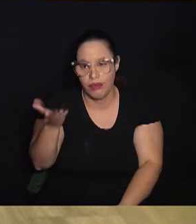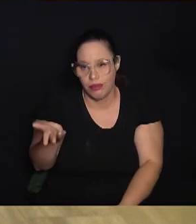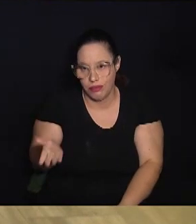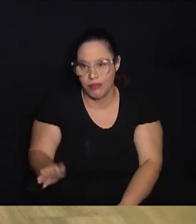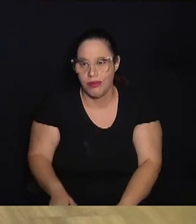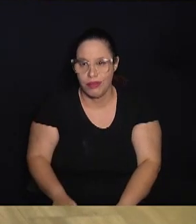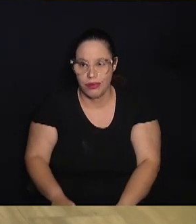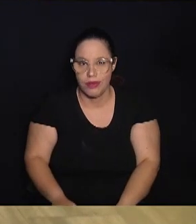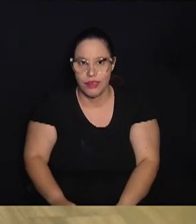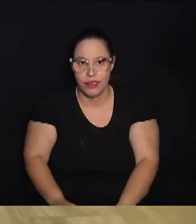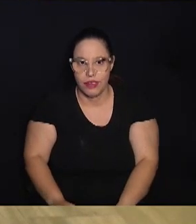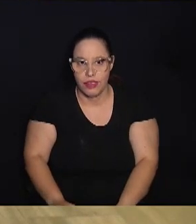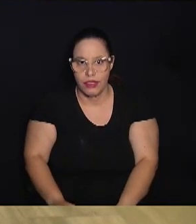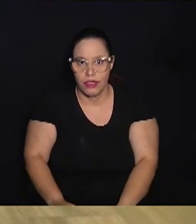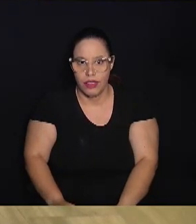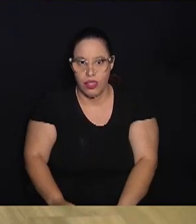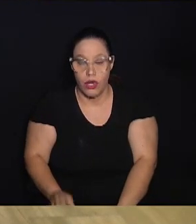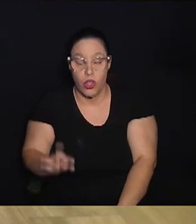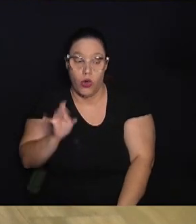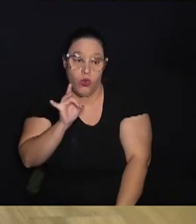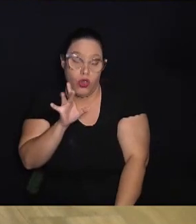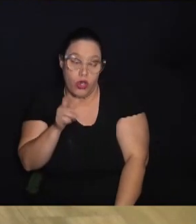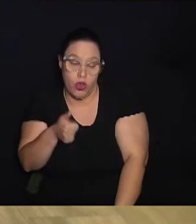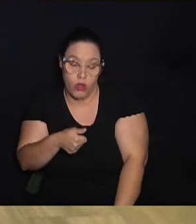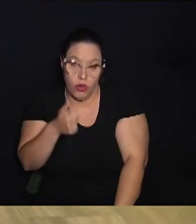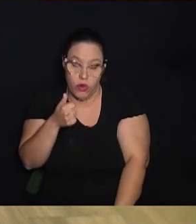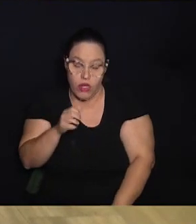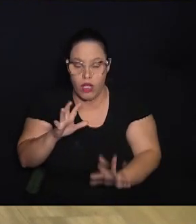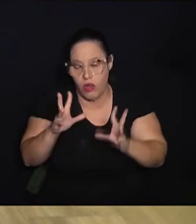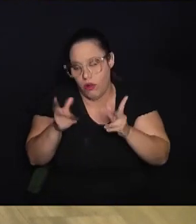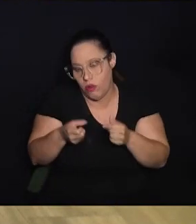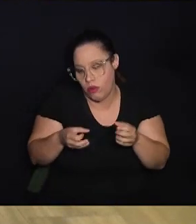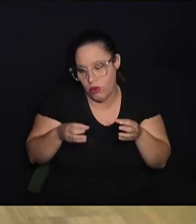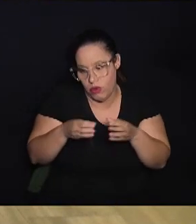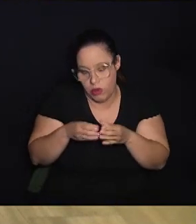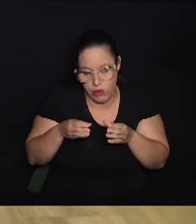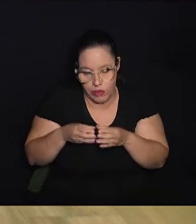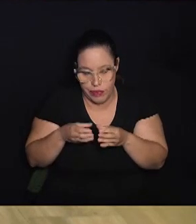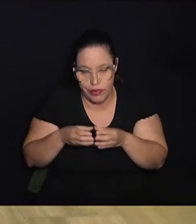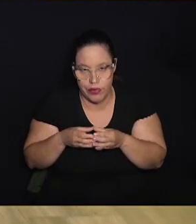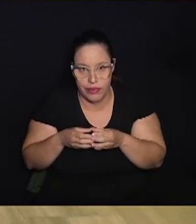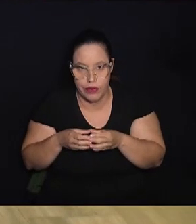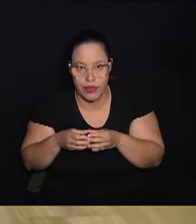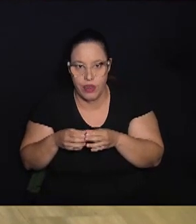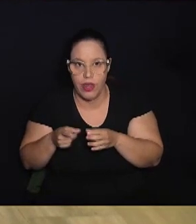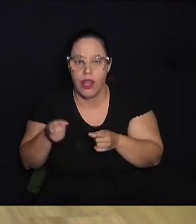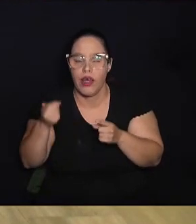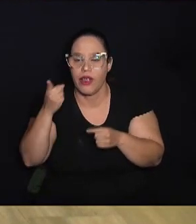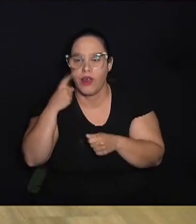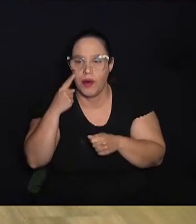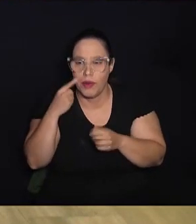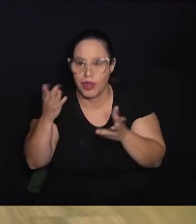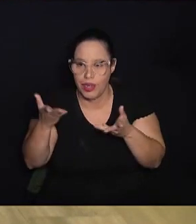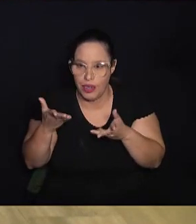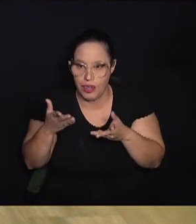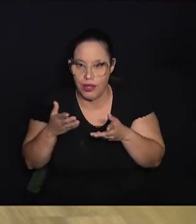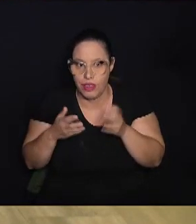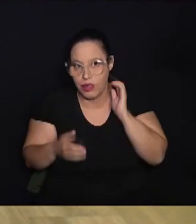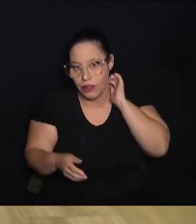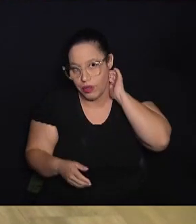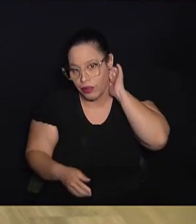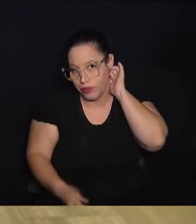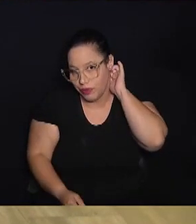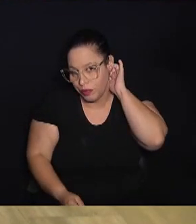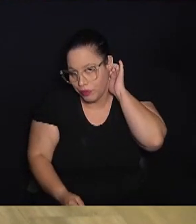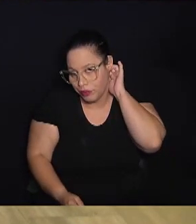hoje a gente não tem só uma coisa geralmente é um monte de coisas juntos funcionando é o que você vai mostrar pra gente né daqui a pouquinho já vai